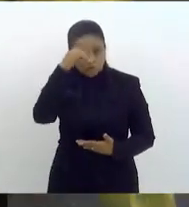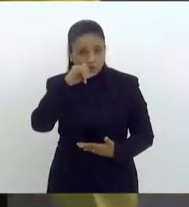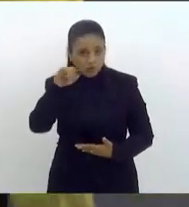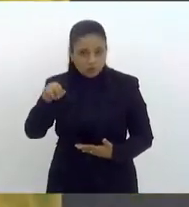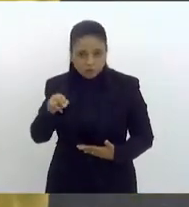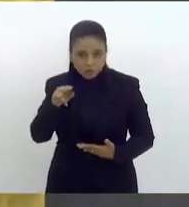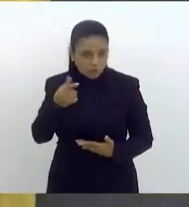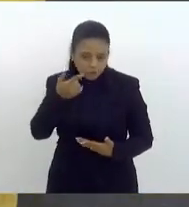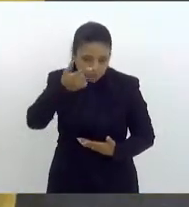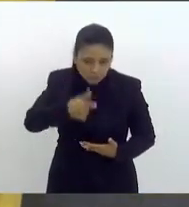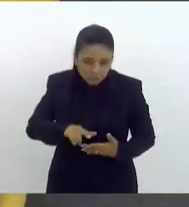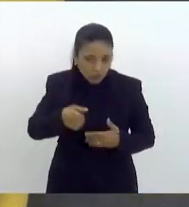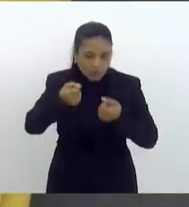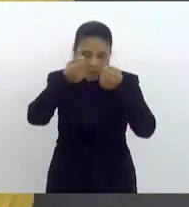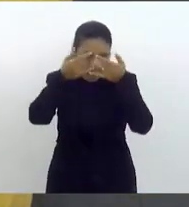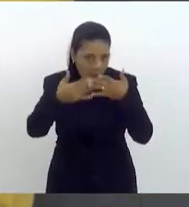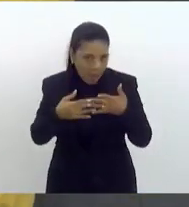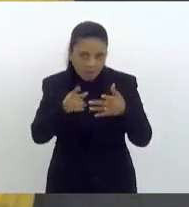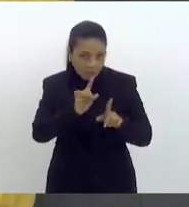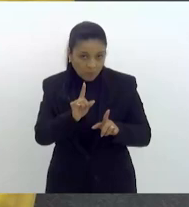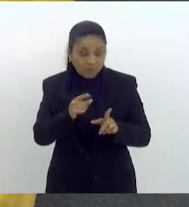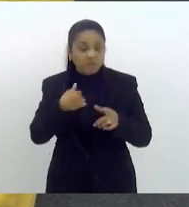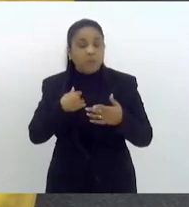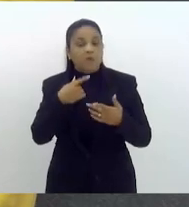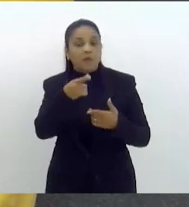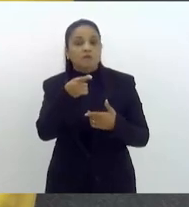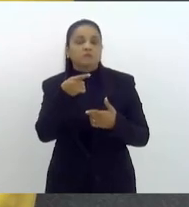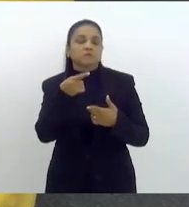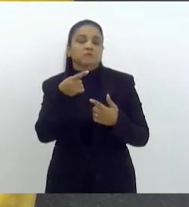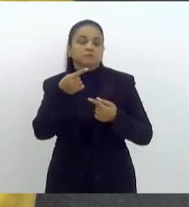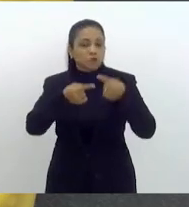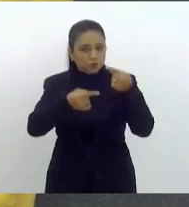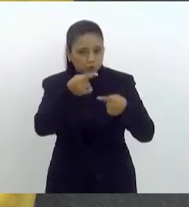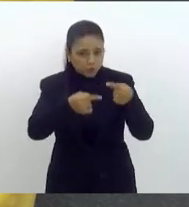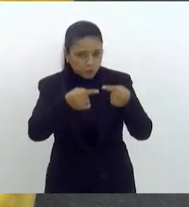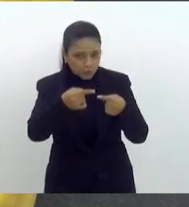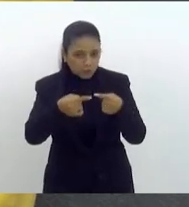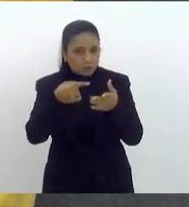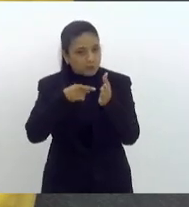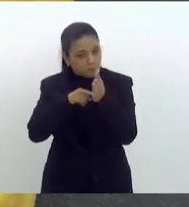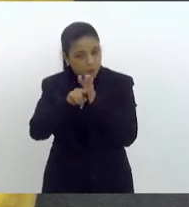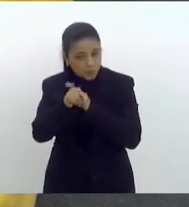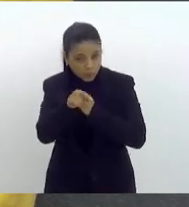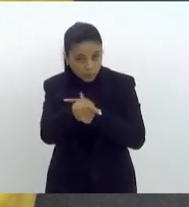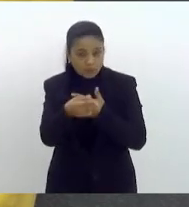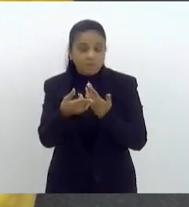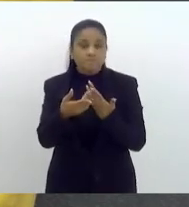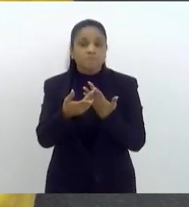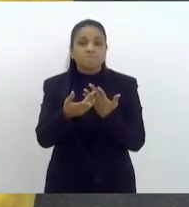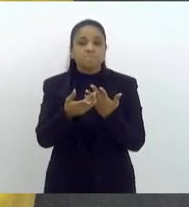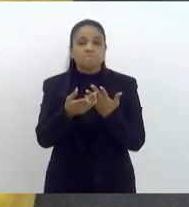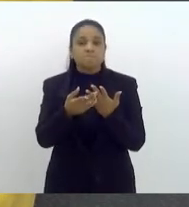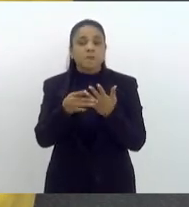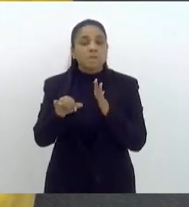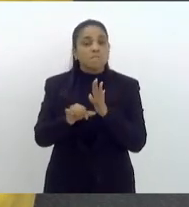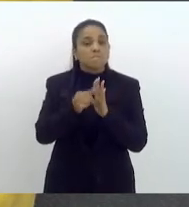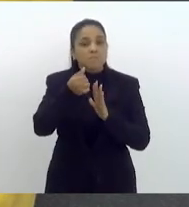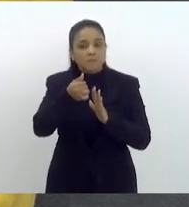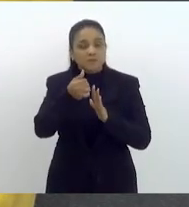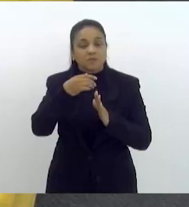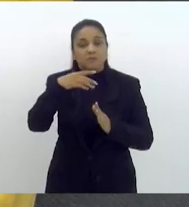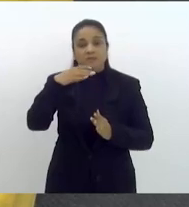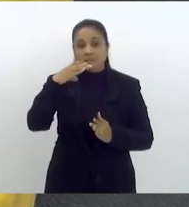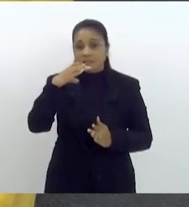não repetirei o que eu já disse mas sobre a sua argumentação queria dizer só duas coisas primeiro nós estamos falando do